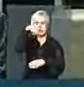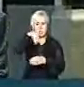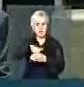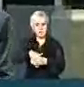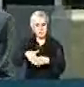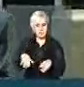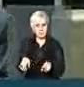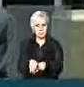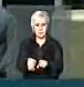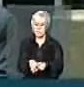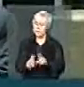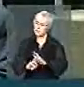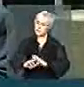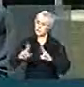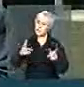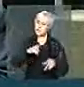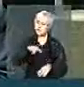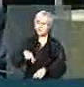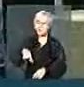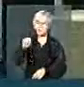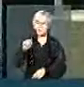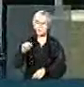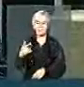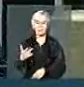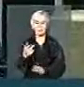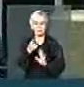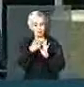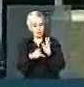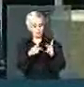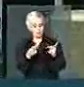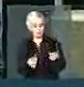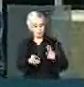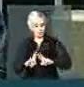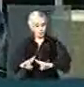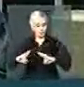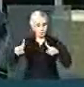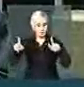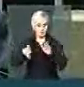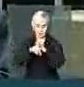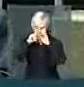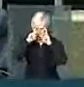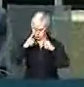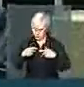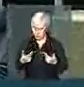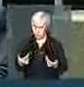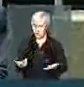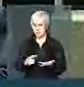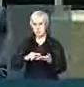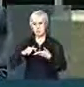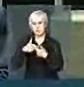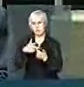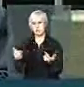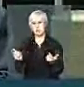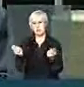onde se escolhe entre projetos diferentes do seu, podendo